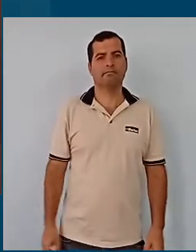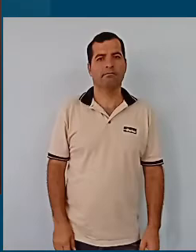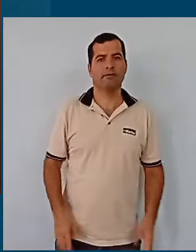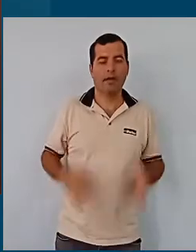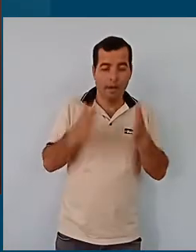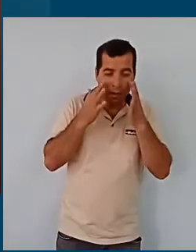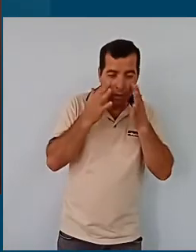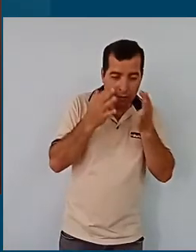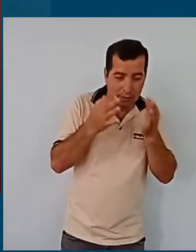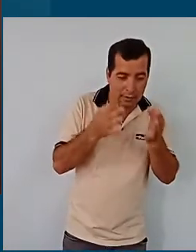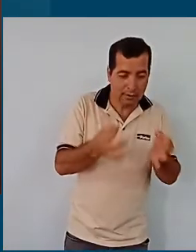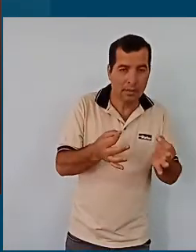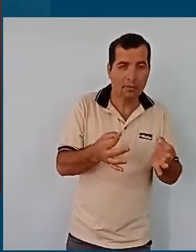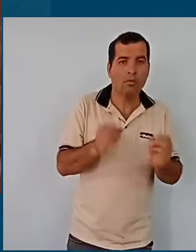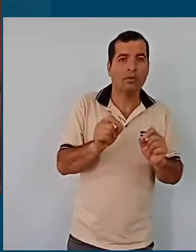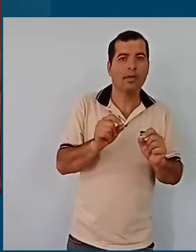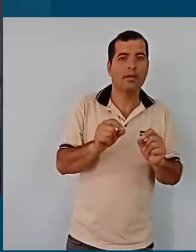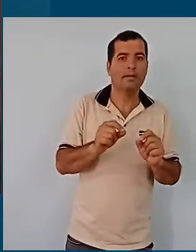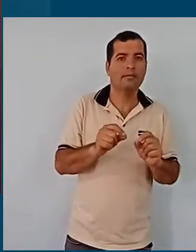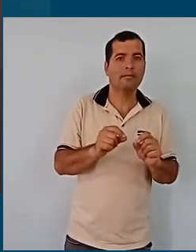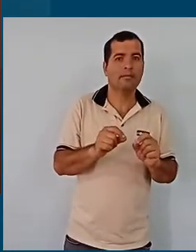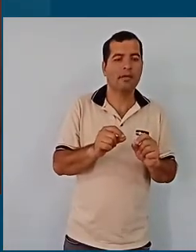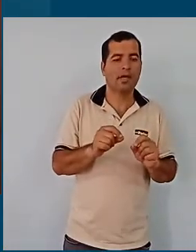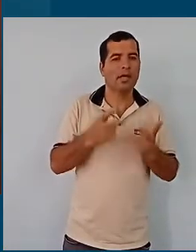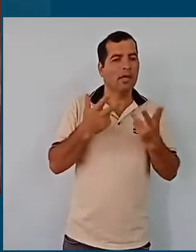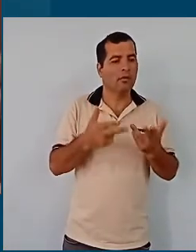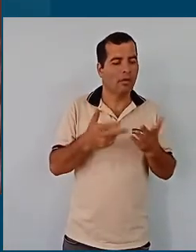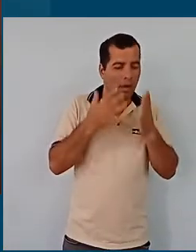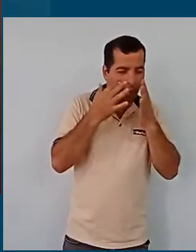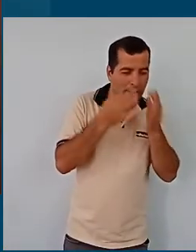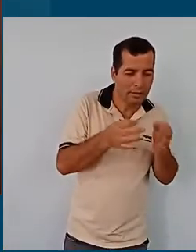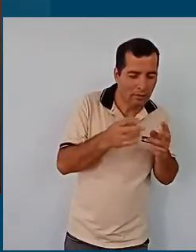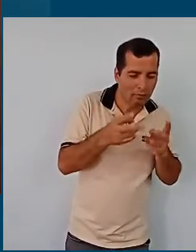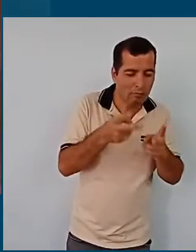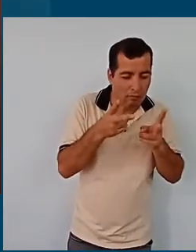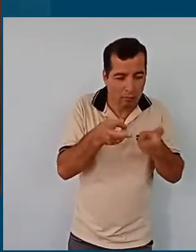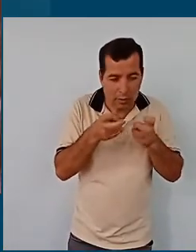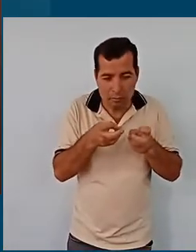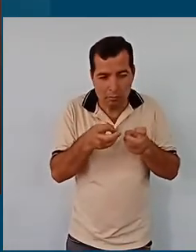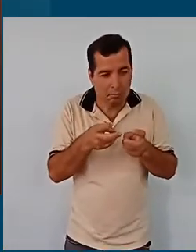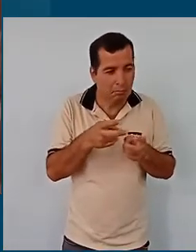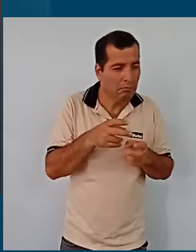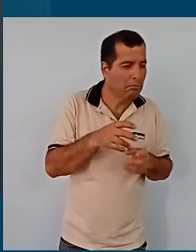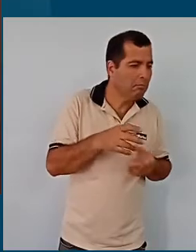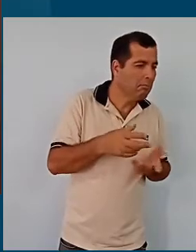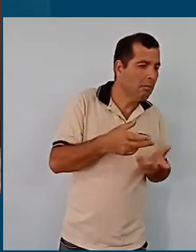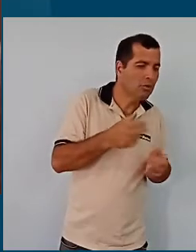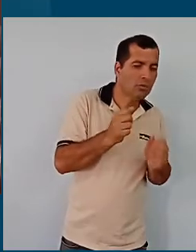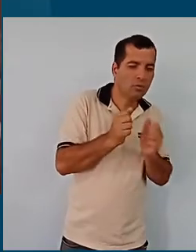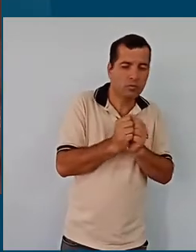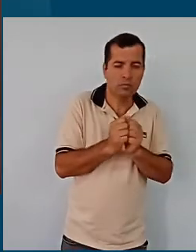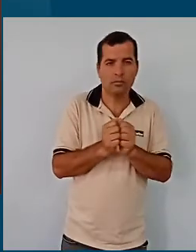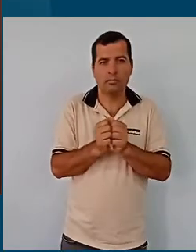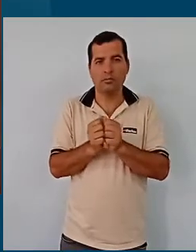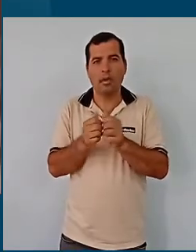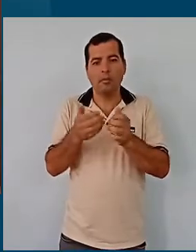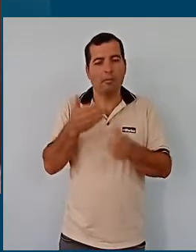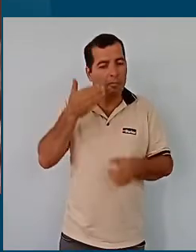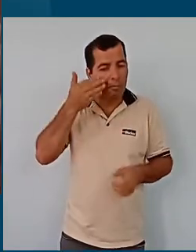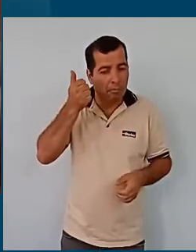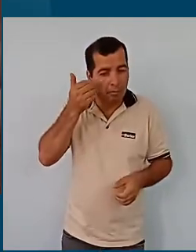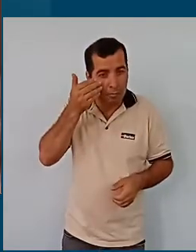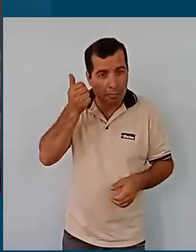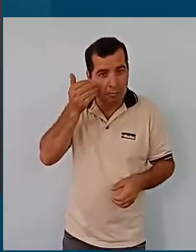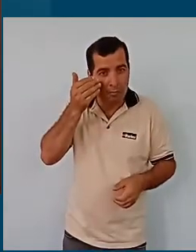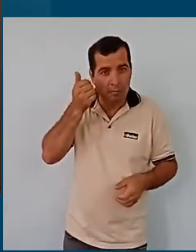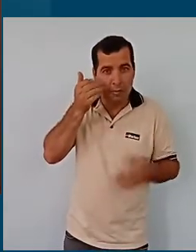Escuta numa perspectiva metafórica, né, de observar, de perceber, de acompanhar, de estar